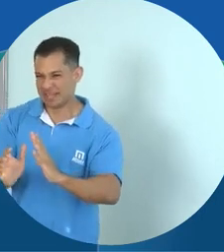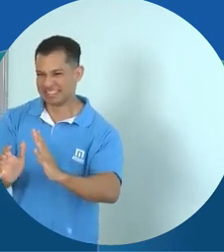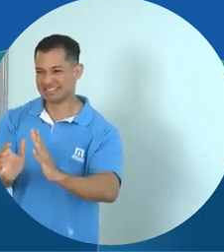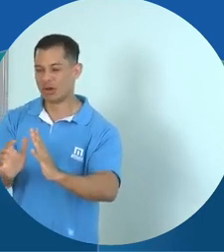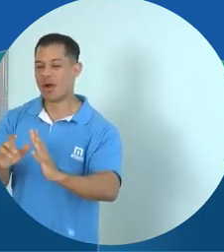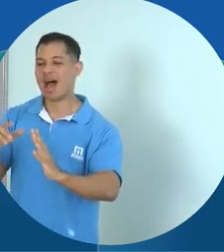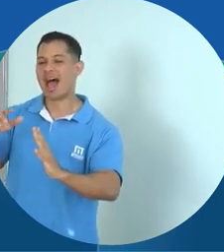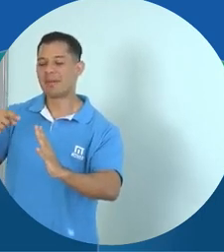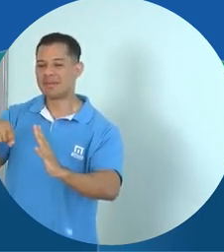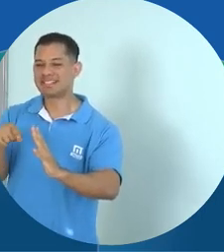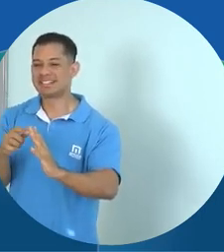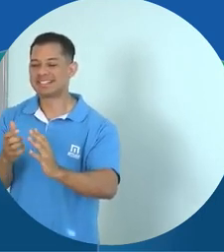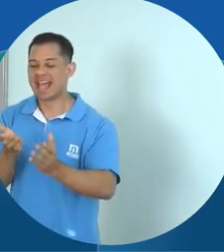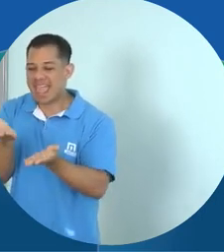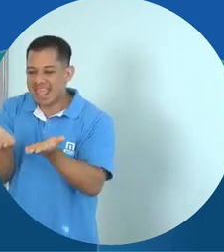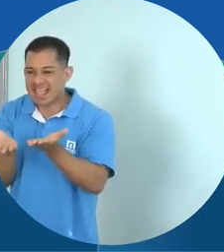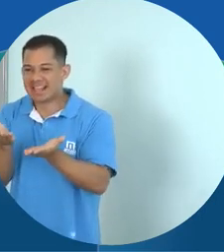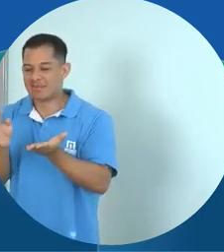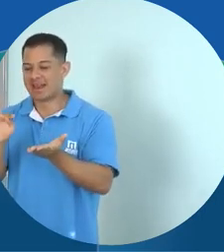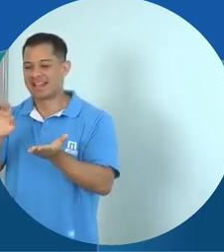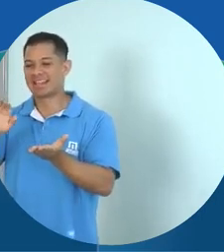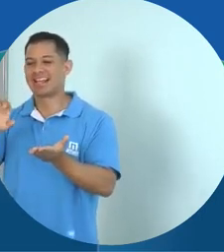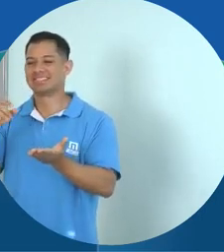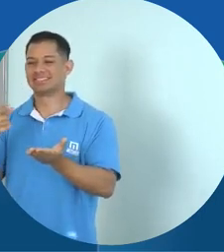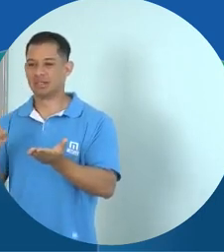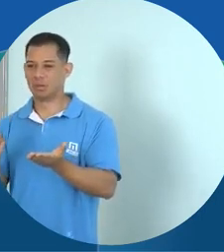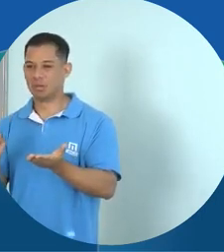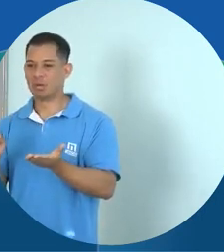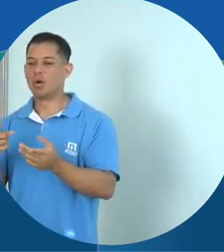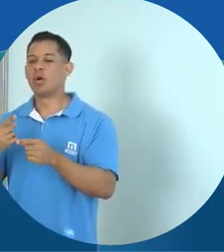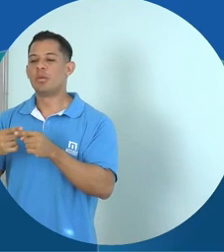a tração passa um pouco dessa carga que vai